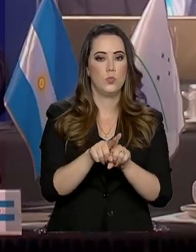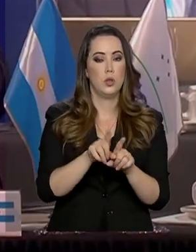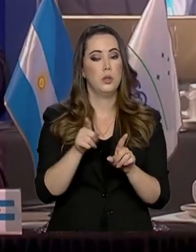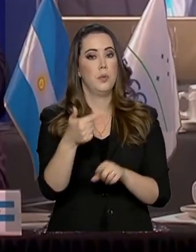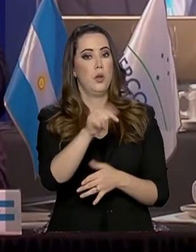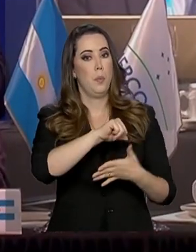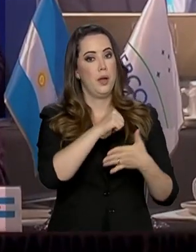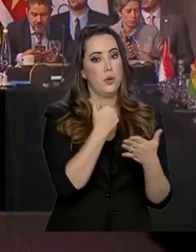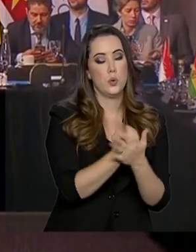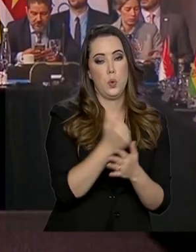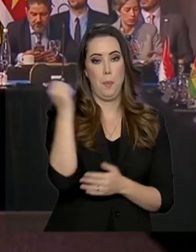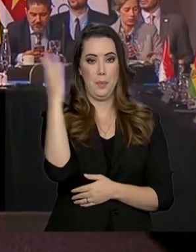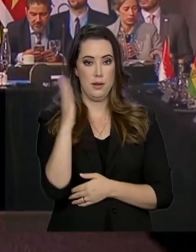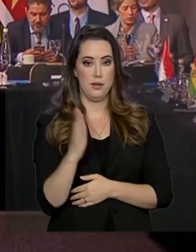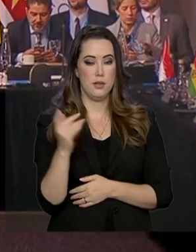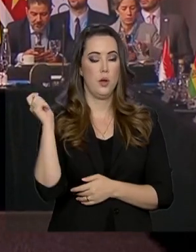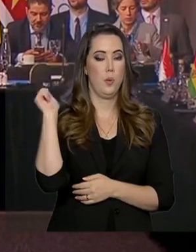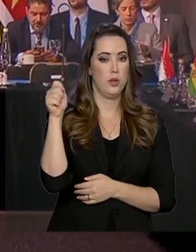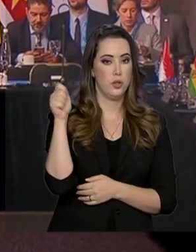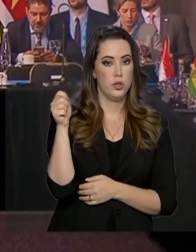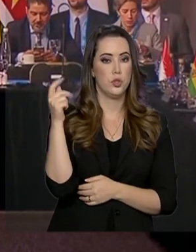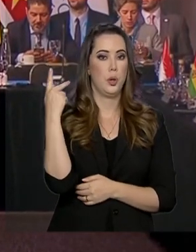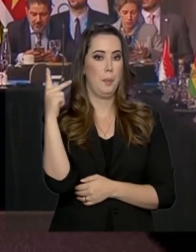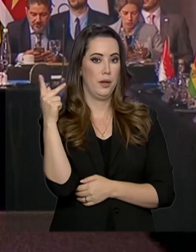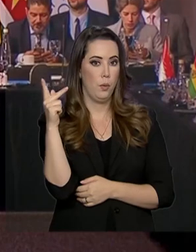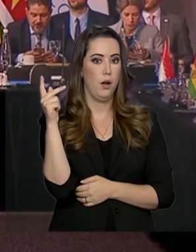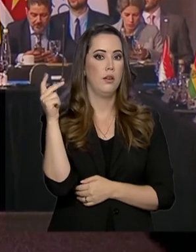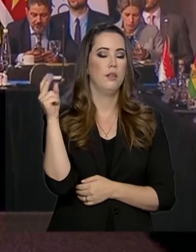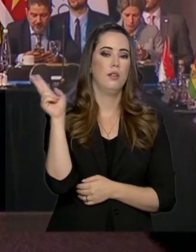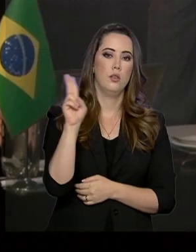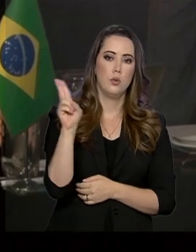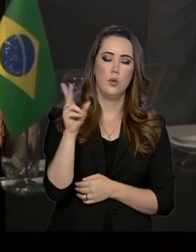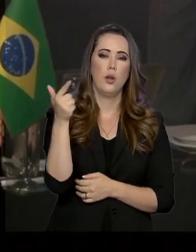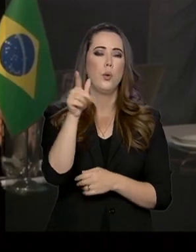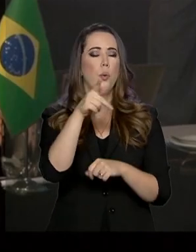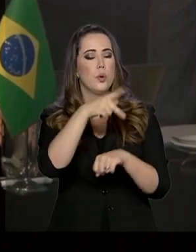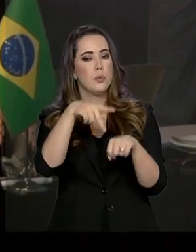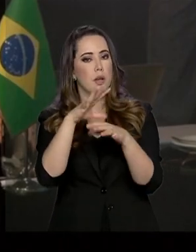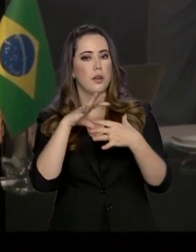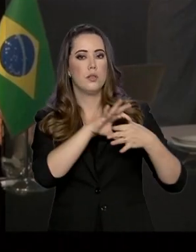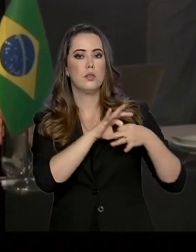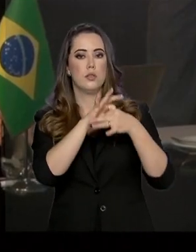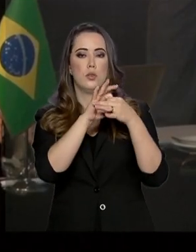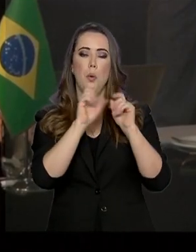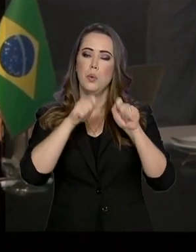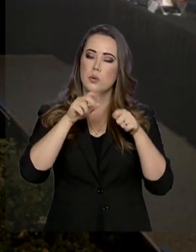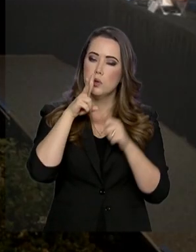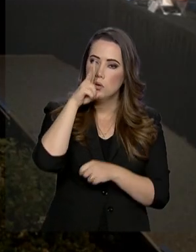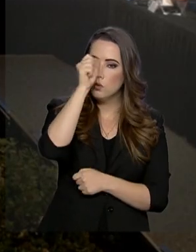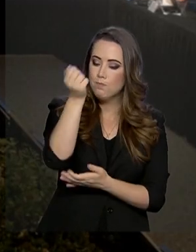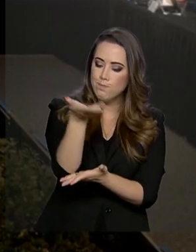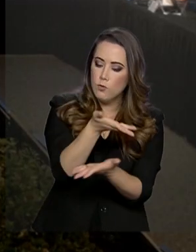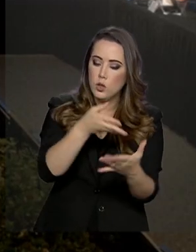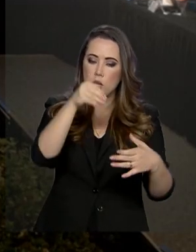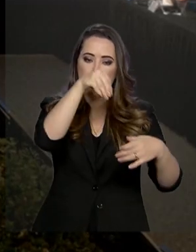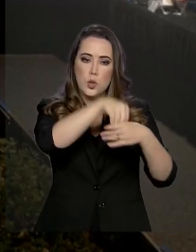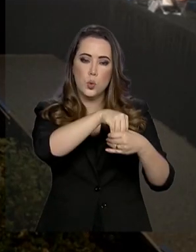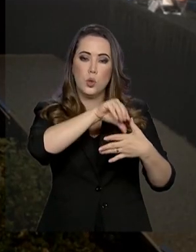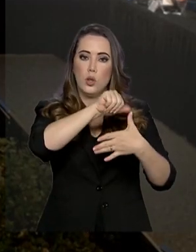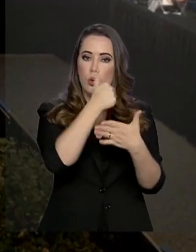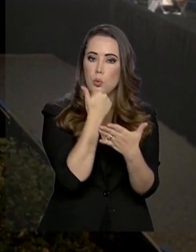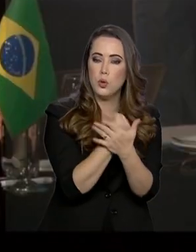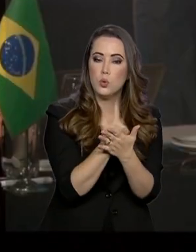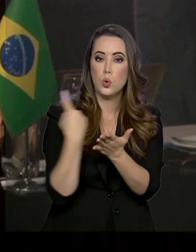por Brasil, Argentina, Paraguai e Uruguai, mais os países associados, possibilitou um fortalecimento intra-bloco e o